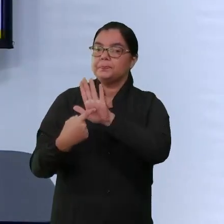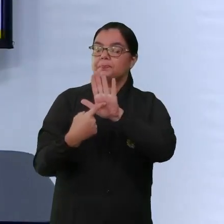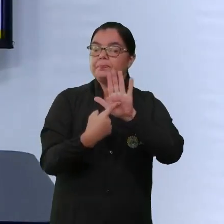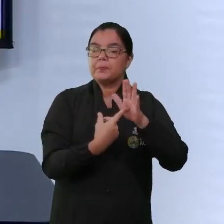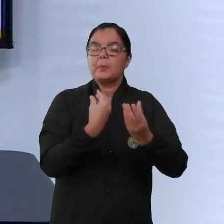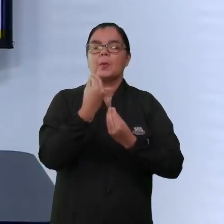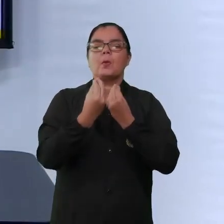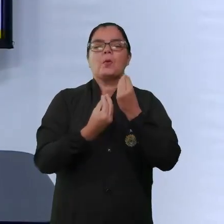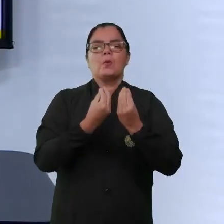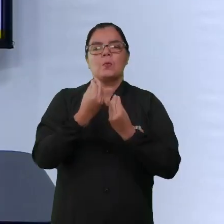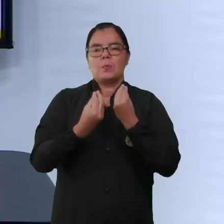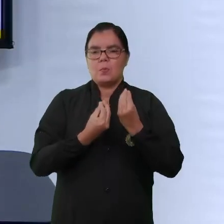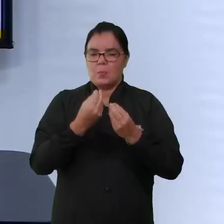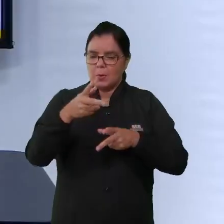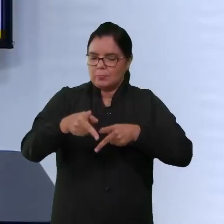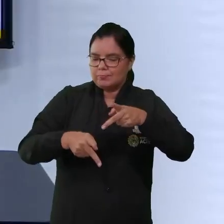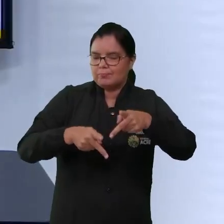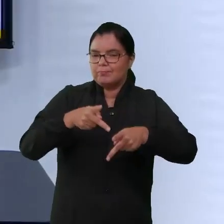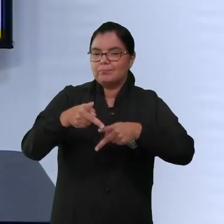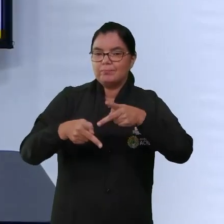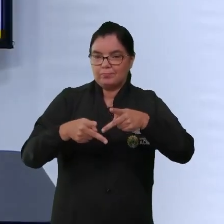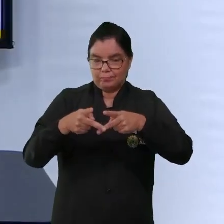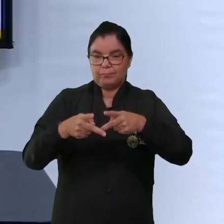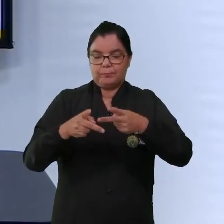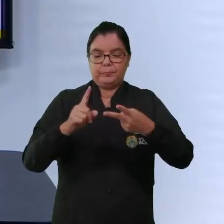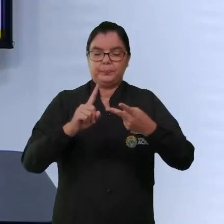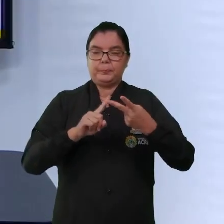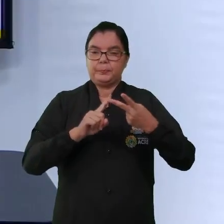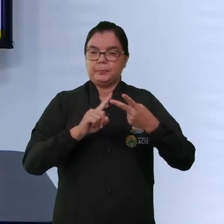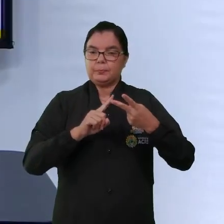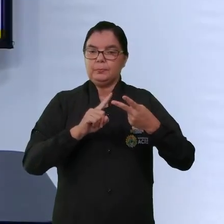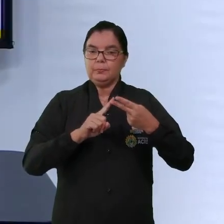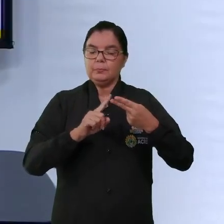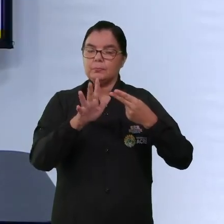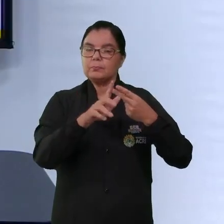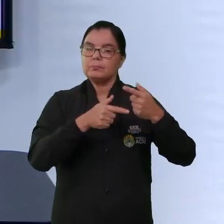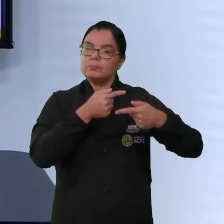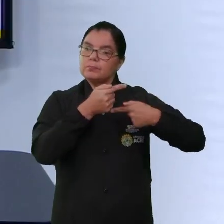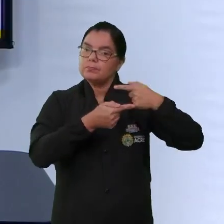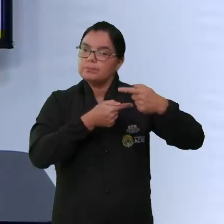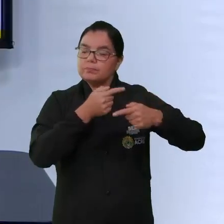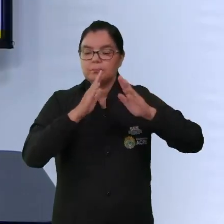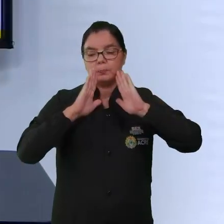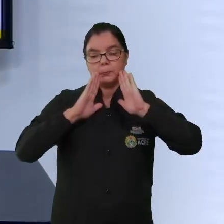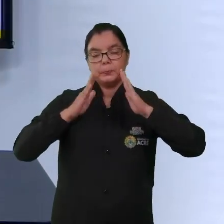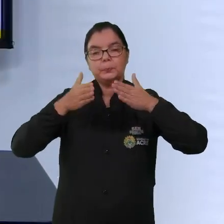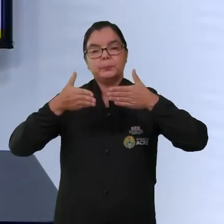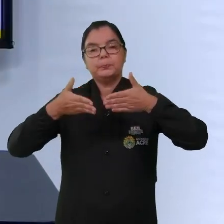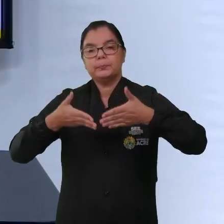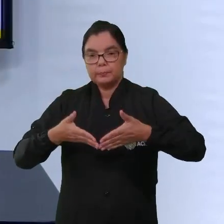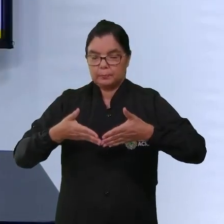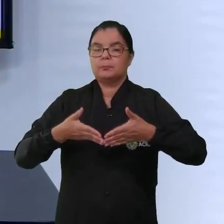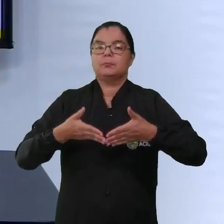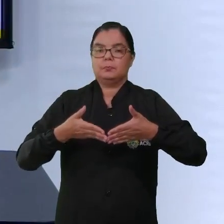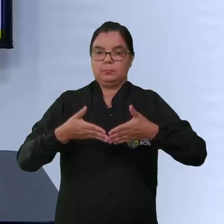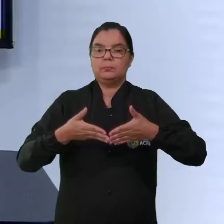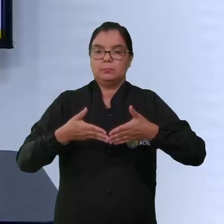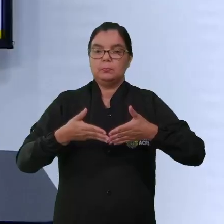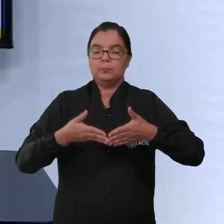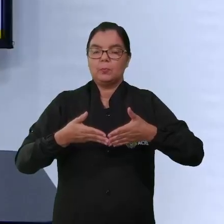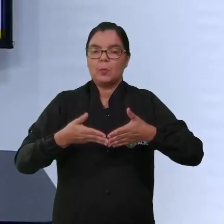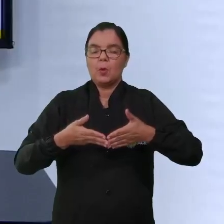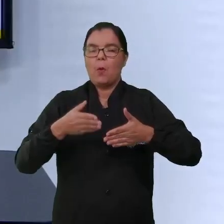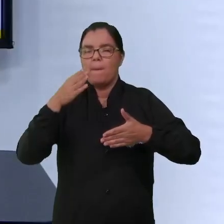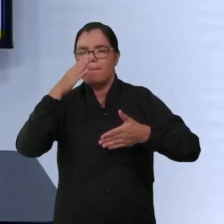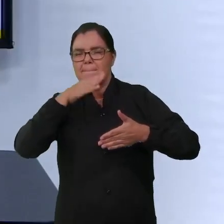se compõe o povo brasileiro. Em seguida, eu tenho uma geração mais voltada aí para o mal do